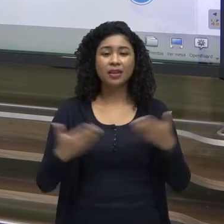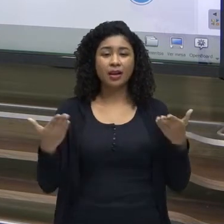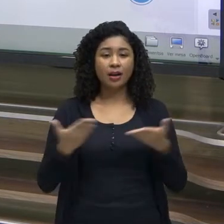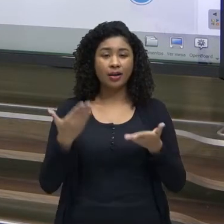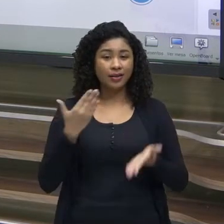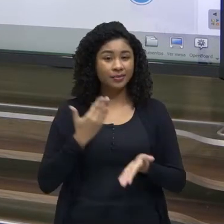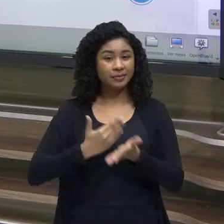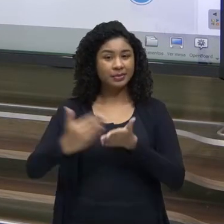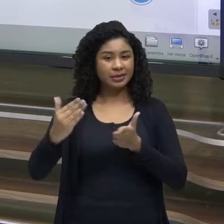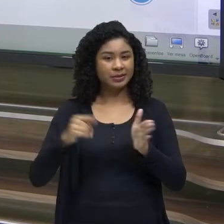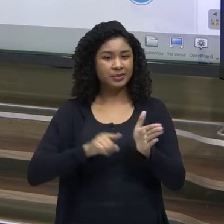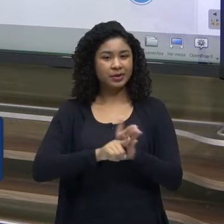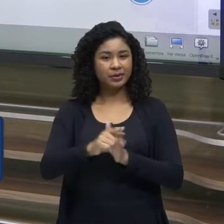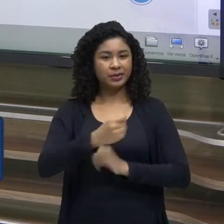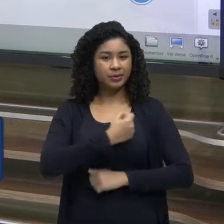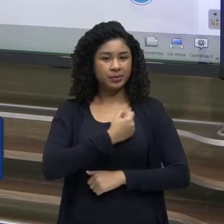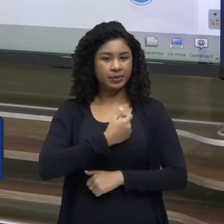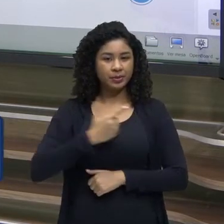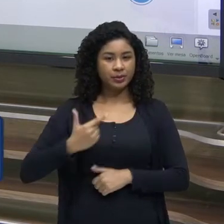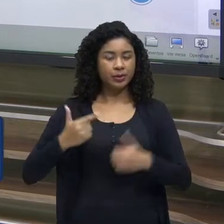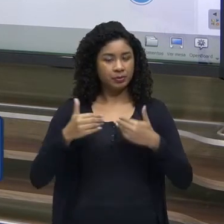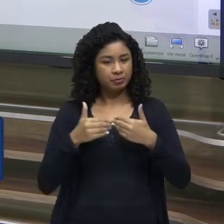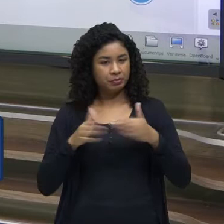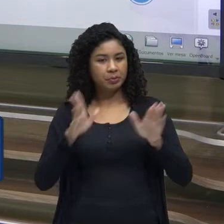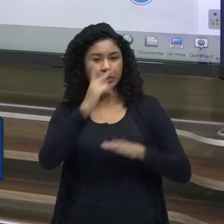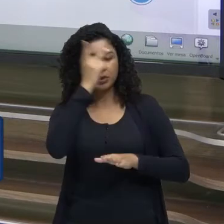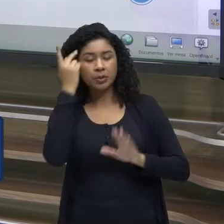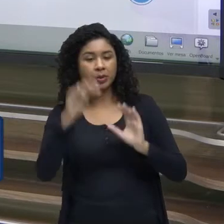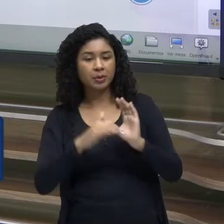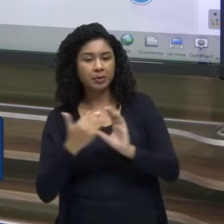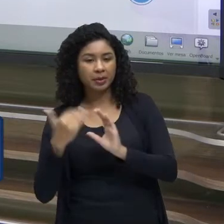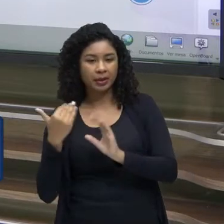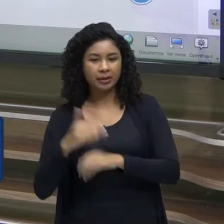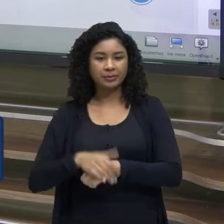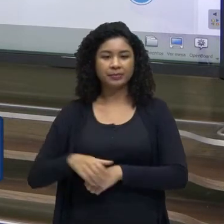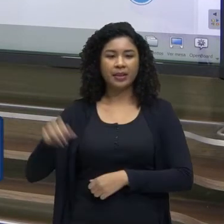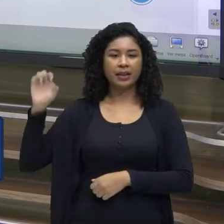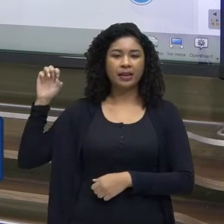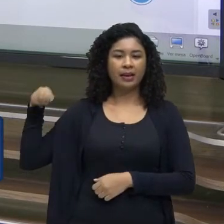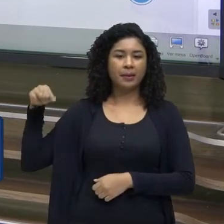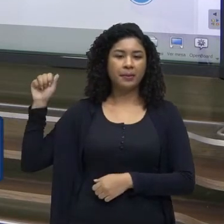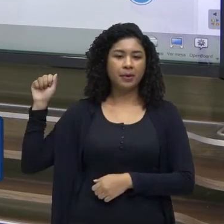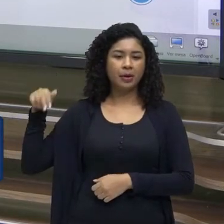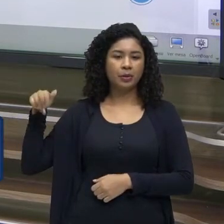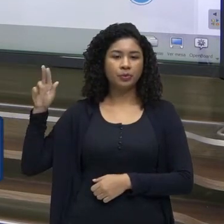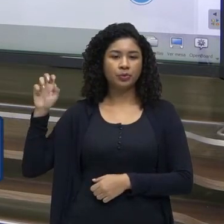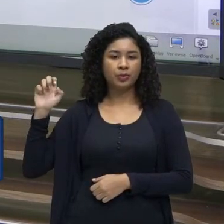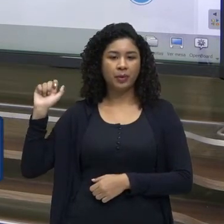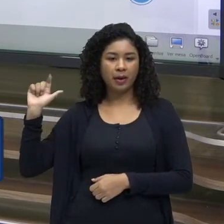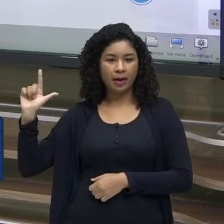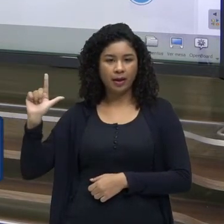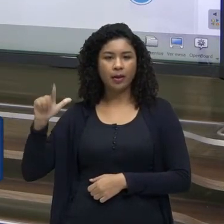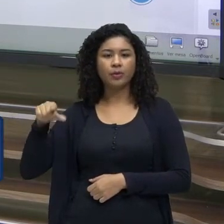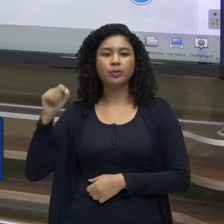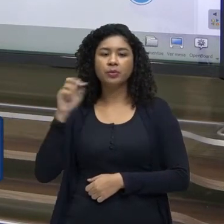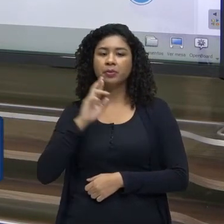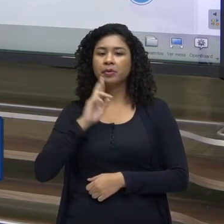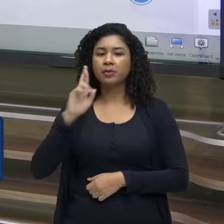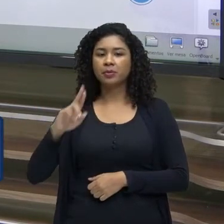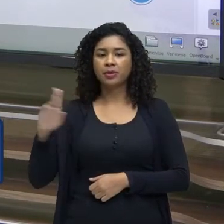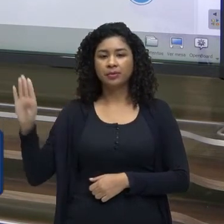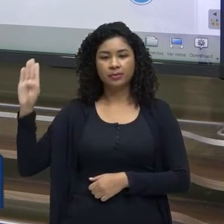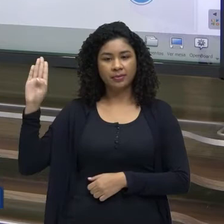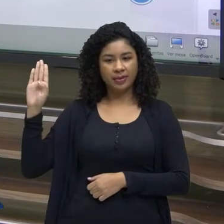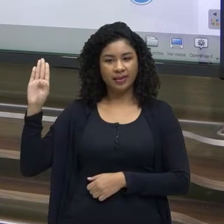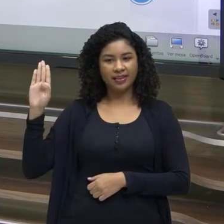vamos verificar quais foram as participações. A gente tem o Emanuel novamente conosco, que colocou para a questão 2 a letra B, que vai ser